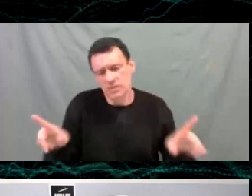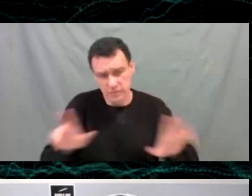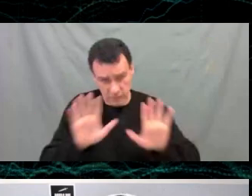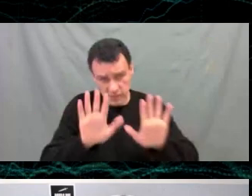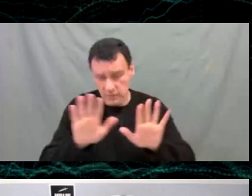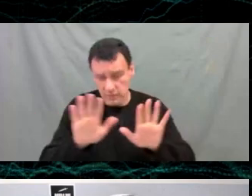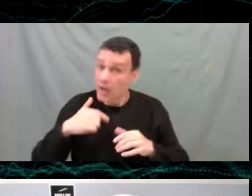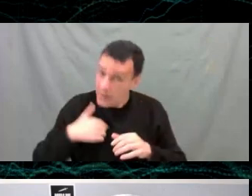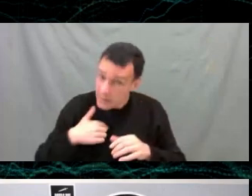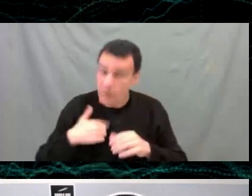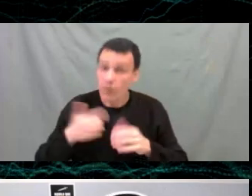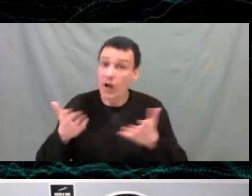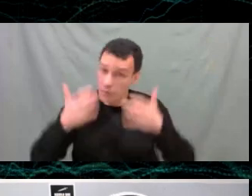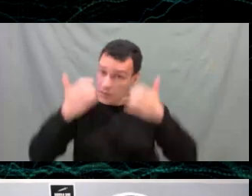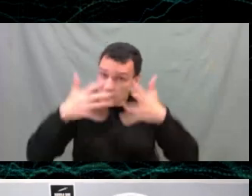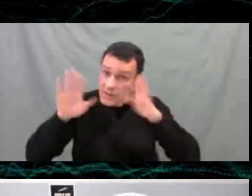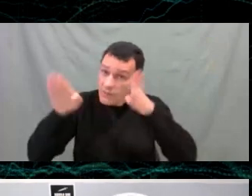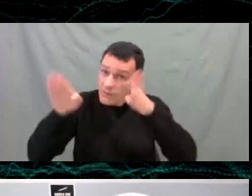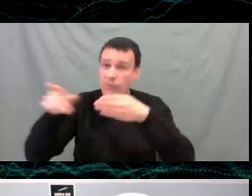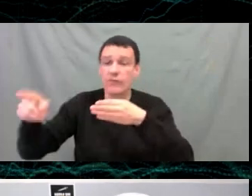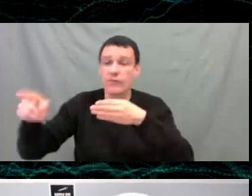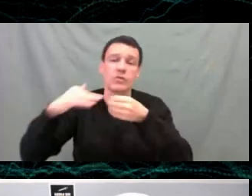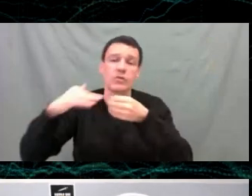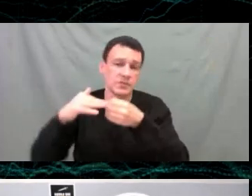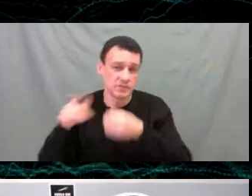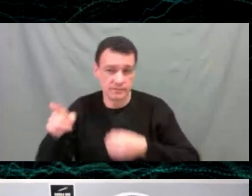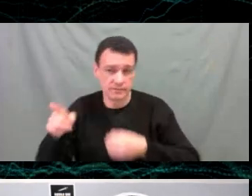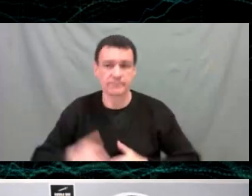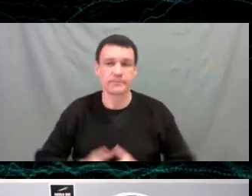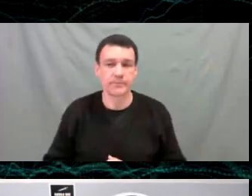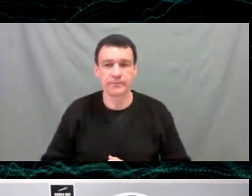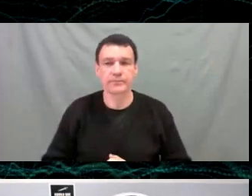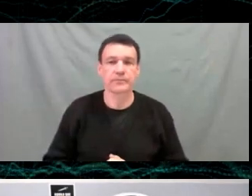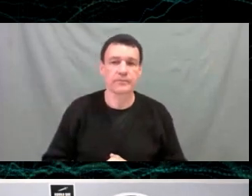Então, performático e tudo mais, tá bem?